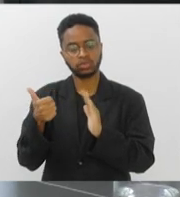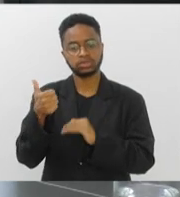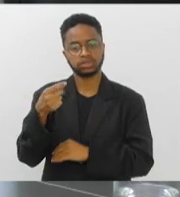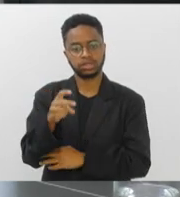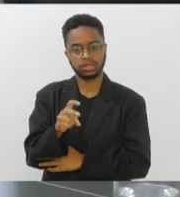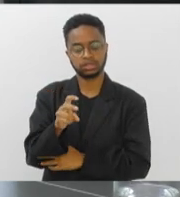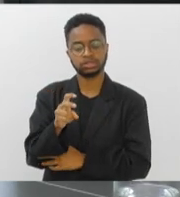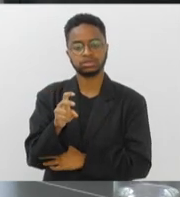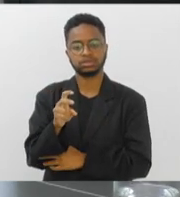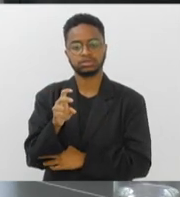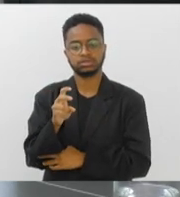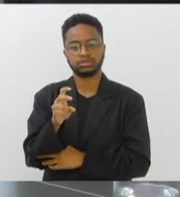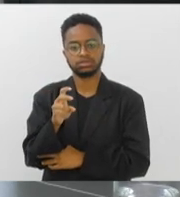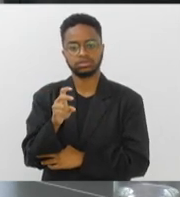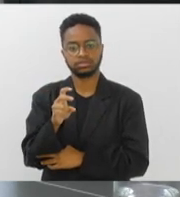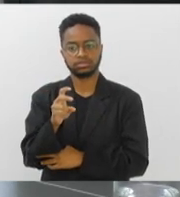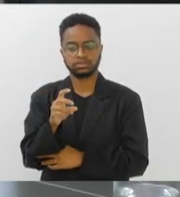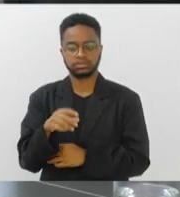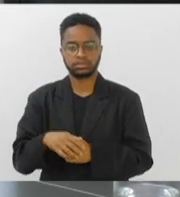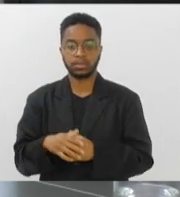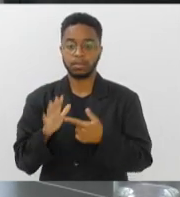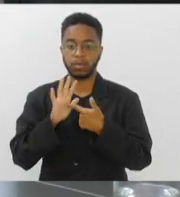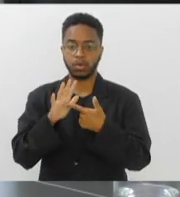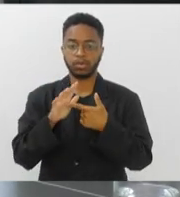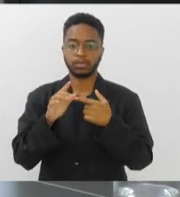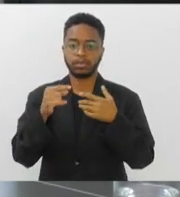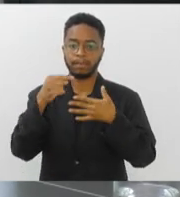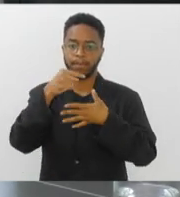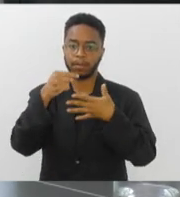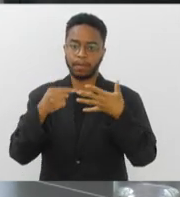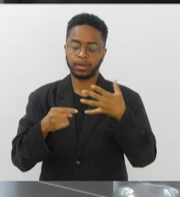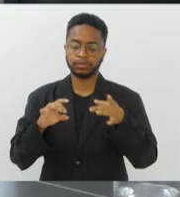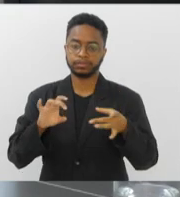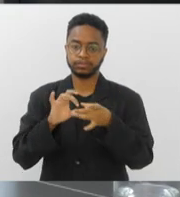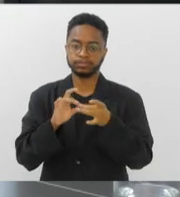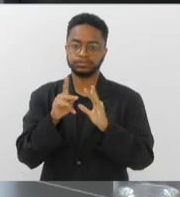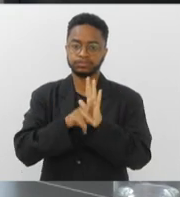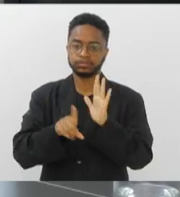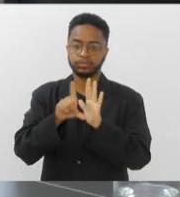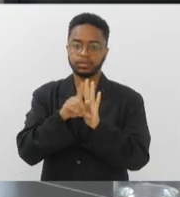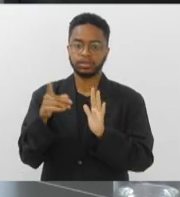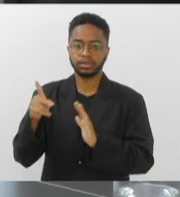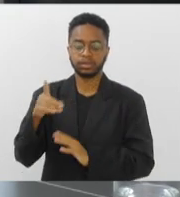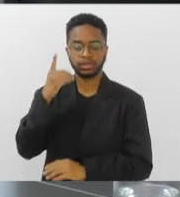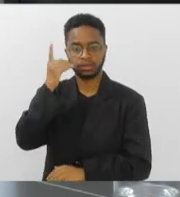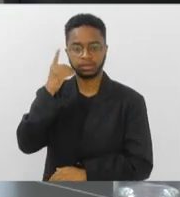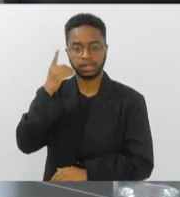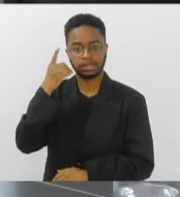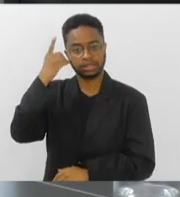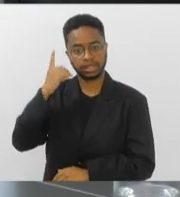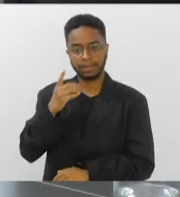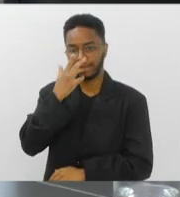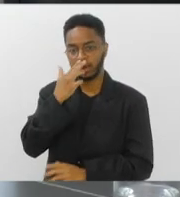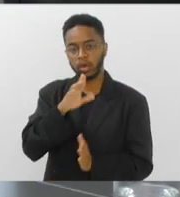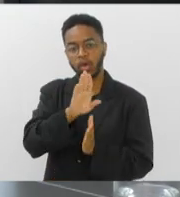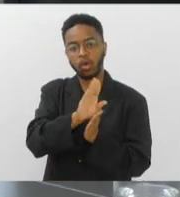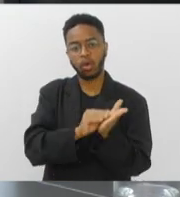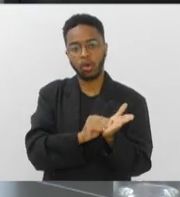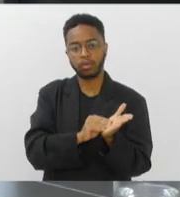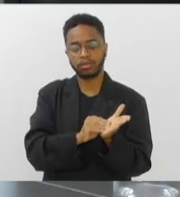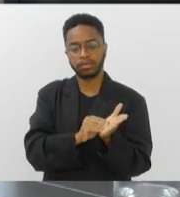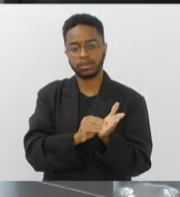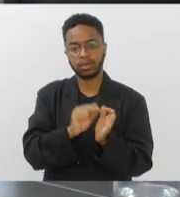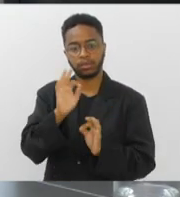15, tudo que está apontado na lei, no projeto de lei da deputada Dani Balbi, na verdade é uma cópia do